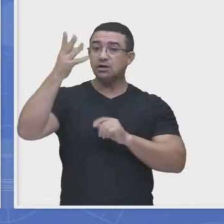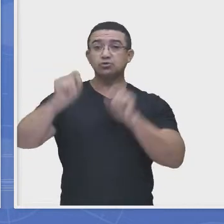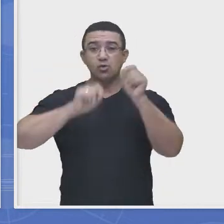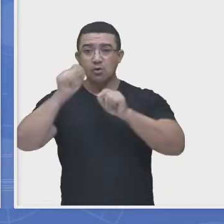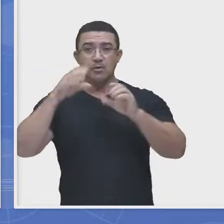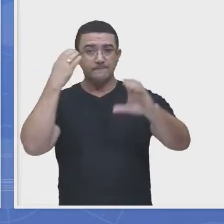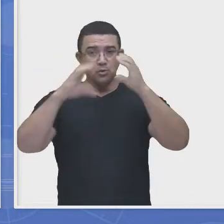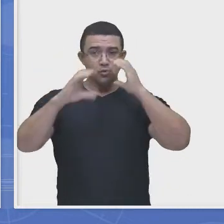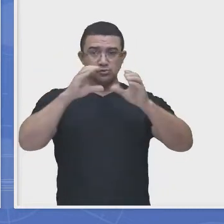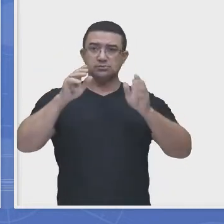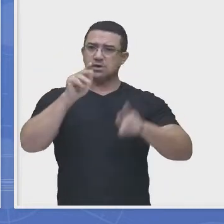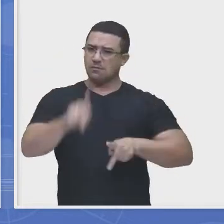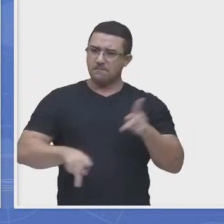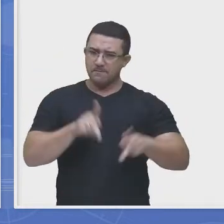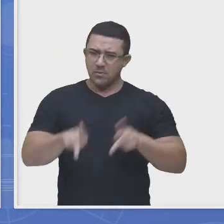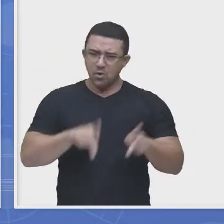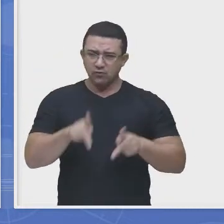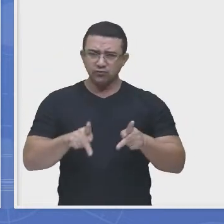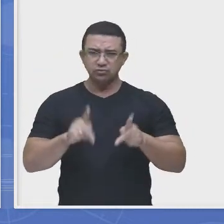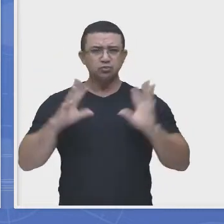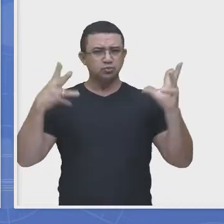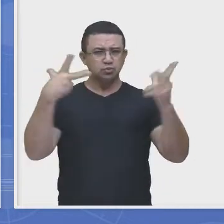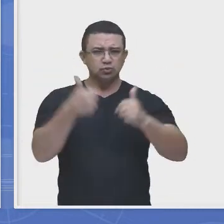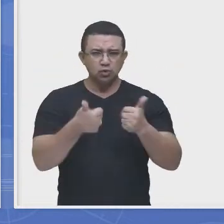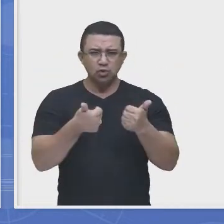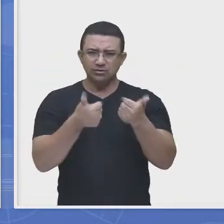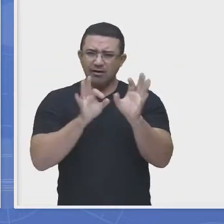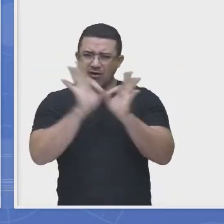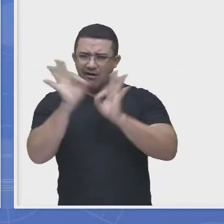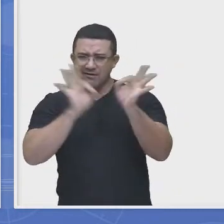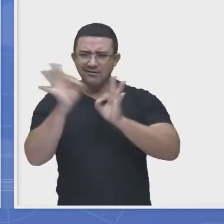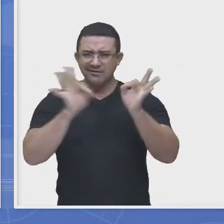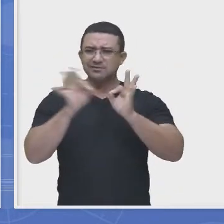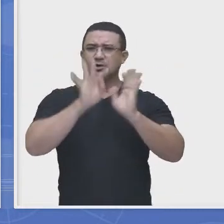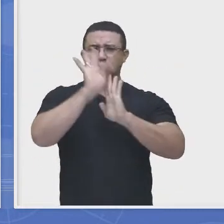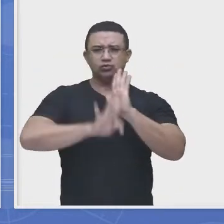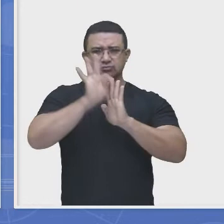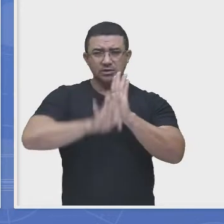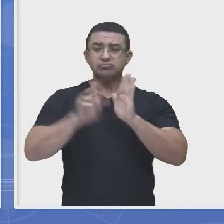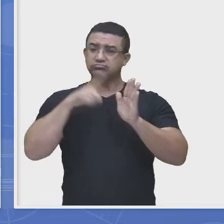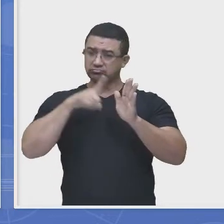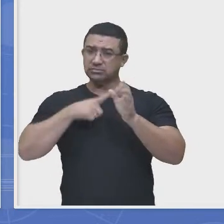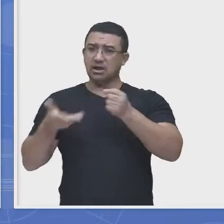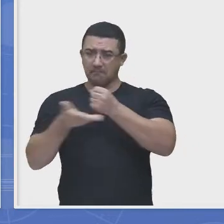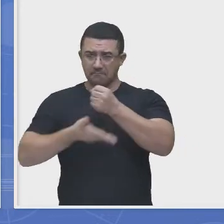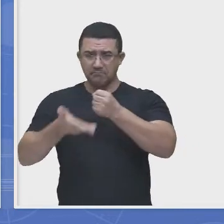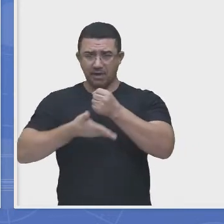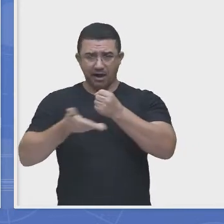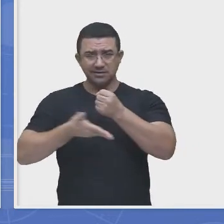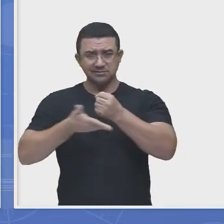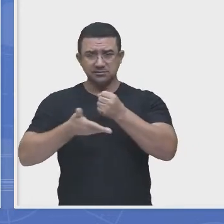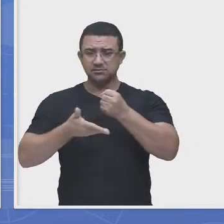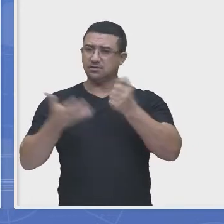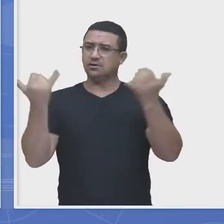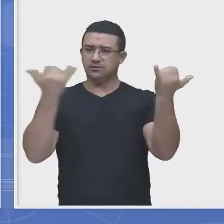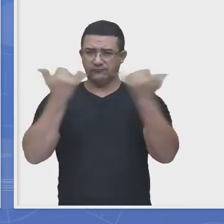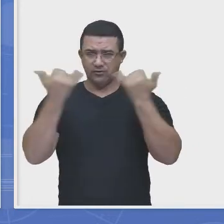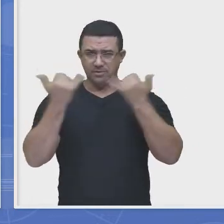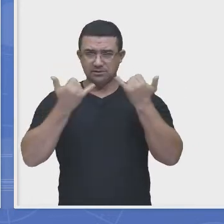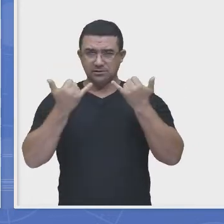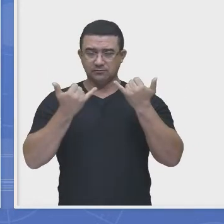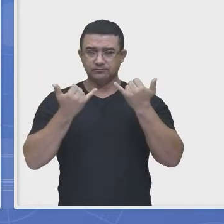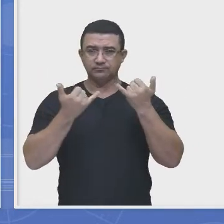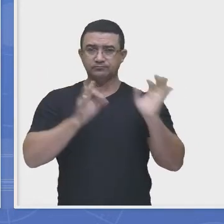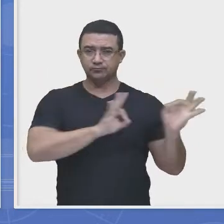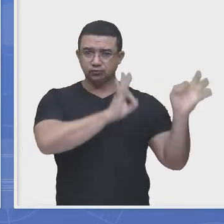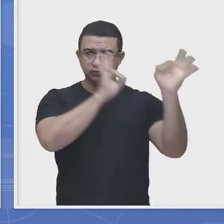popular. Então, percebe que nós temos toda a construção de um texto que está embasado em uma informação. Então, vamos voltar lá